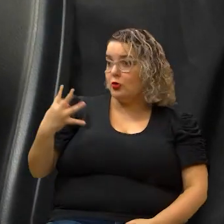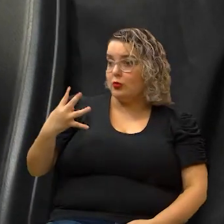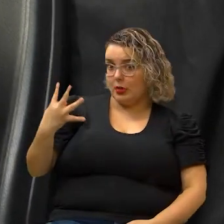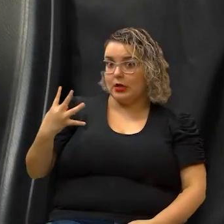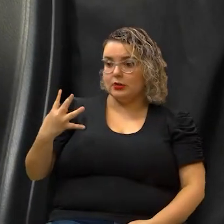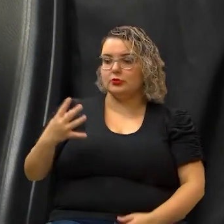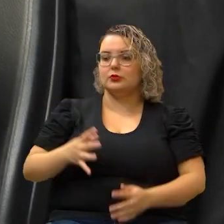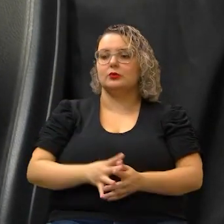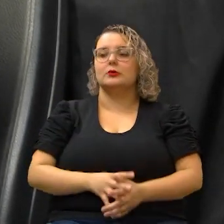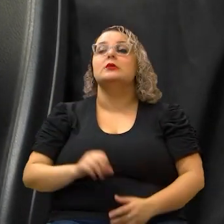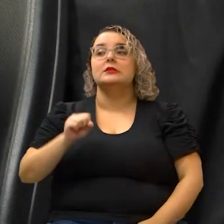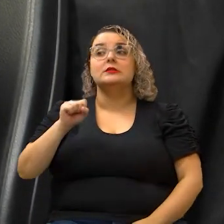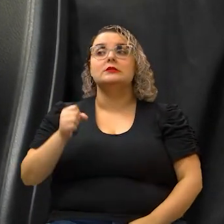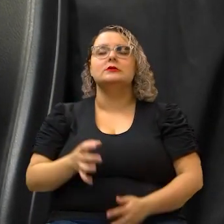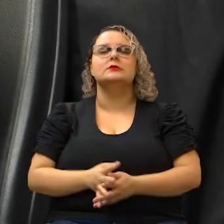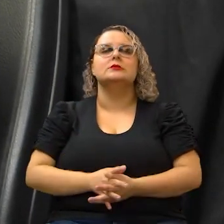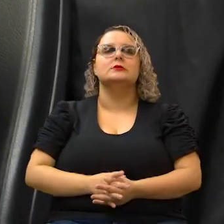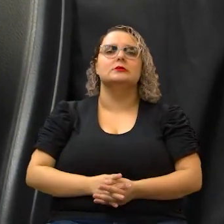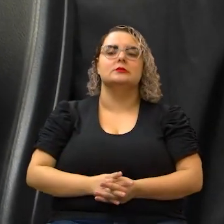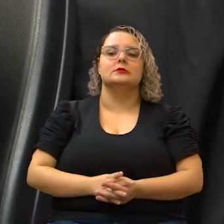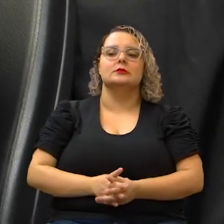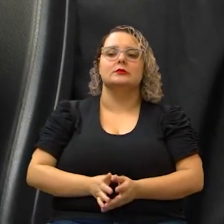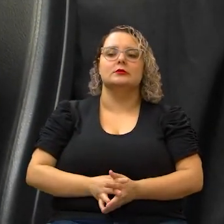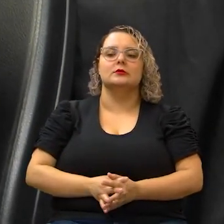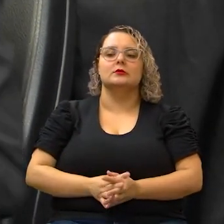quarto. E